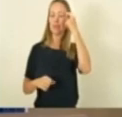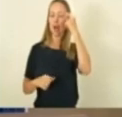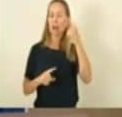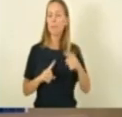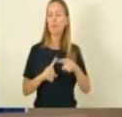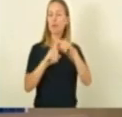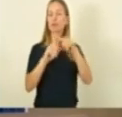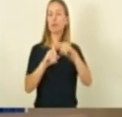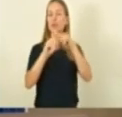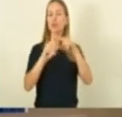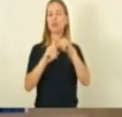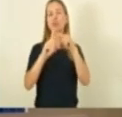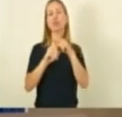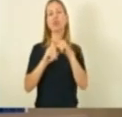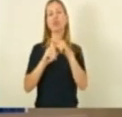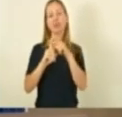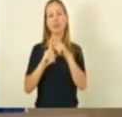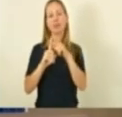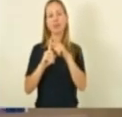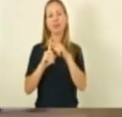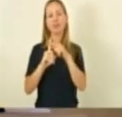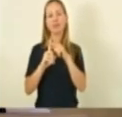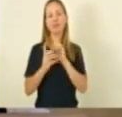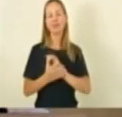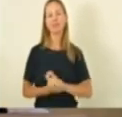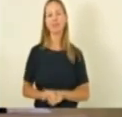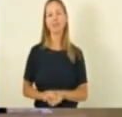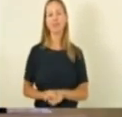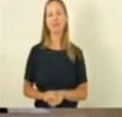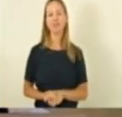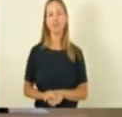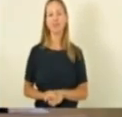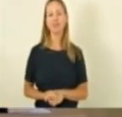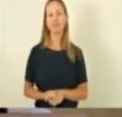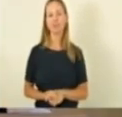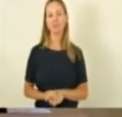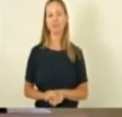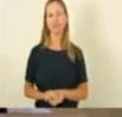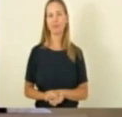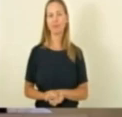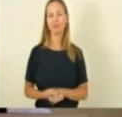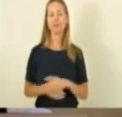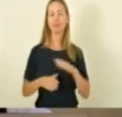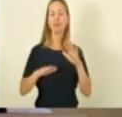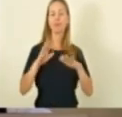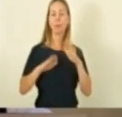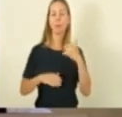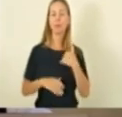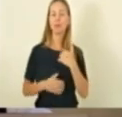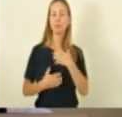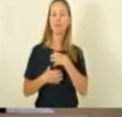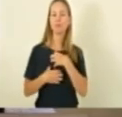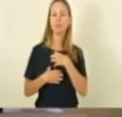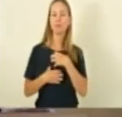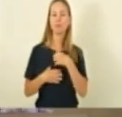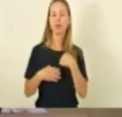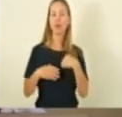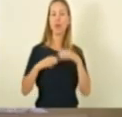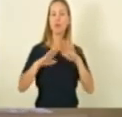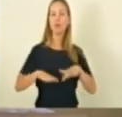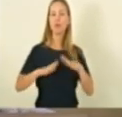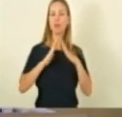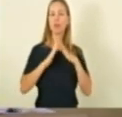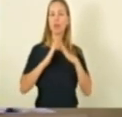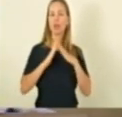coisas positivas. Se, assim, eu às vezes fico em casa